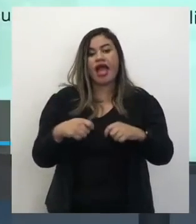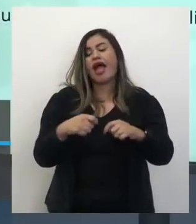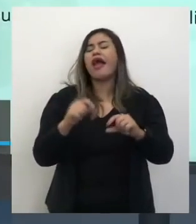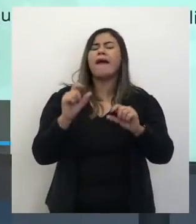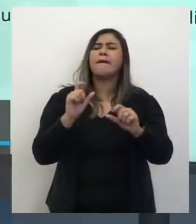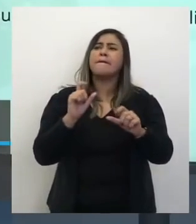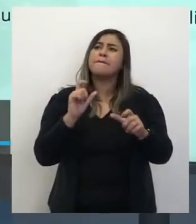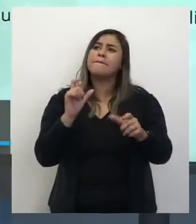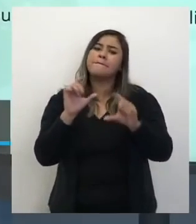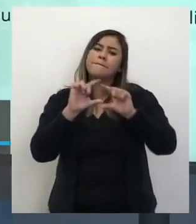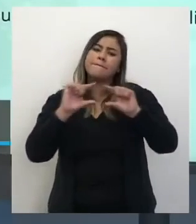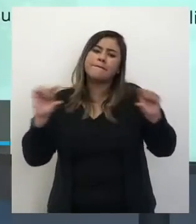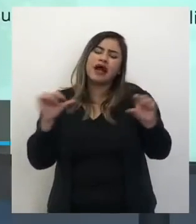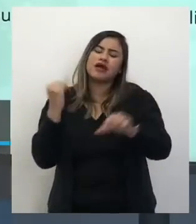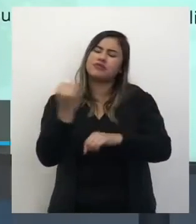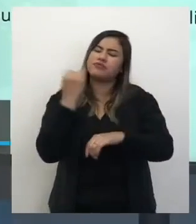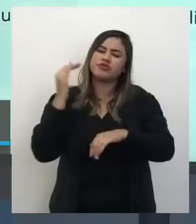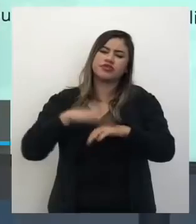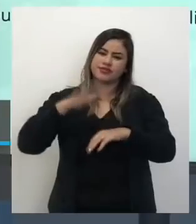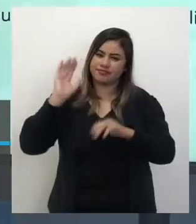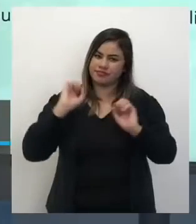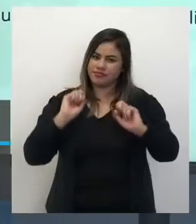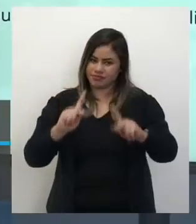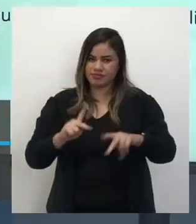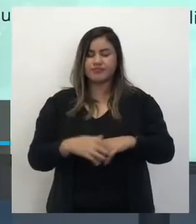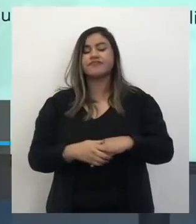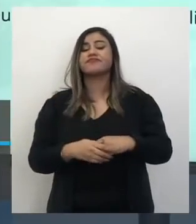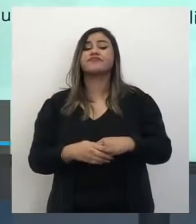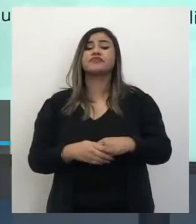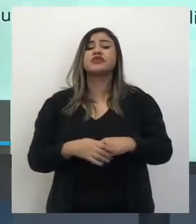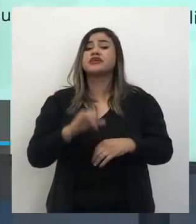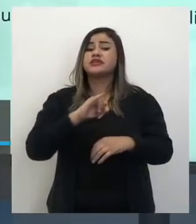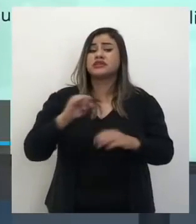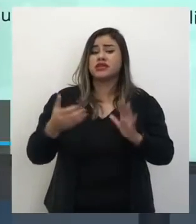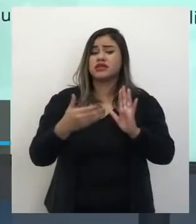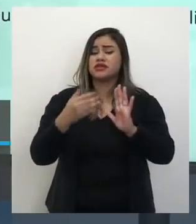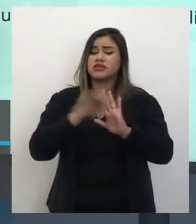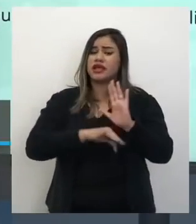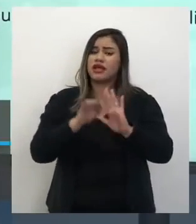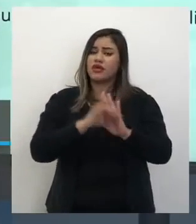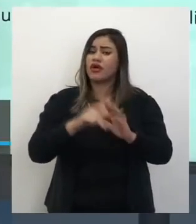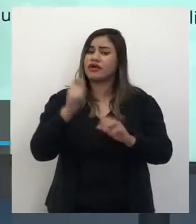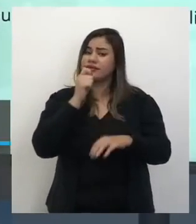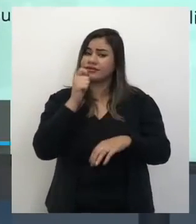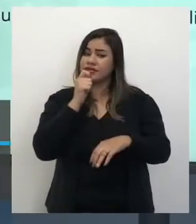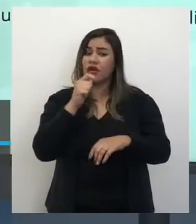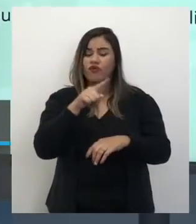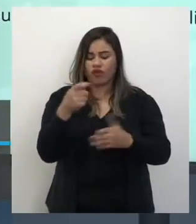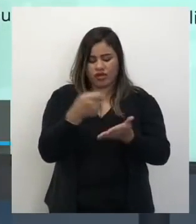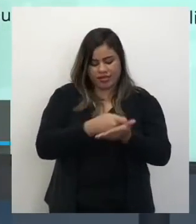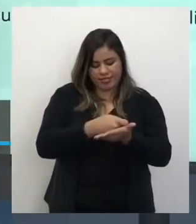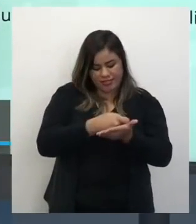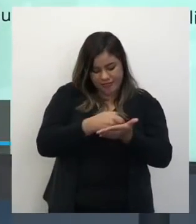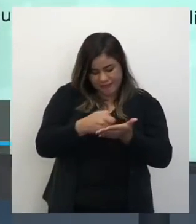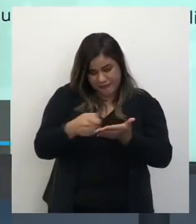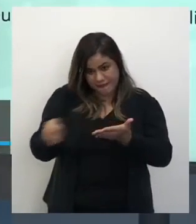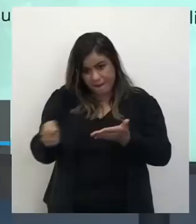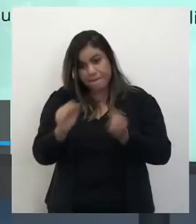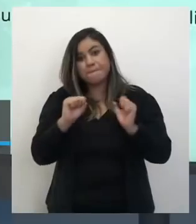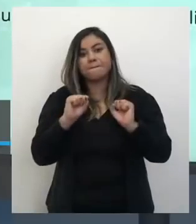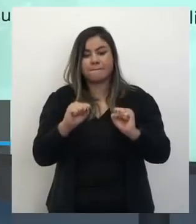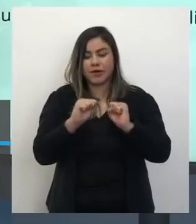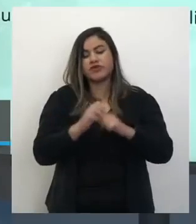as partes mais importantes desse texto. Né? Se você não está com o texto, você vai fazendo anotações, ok?